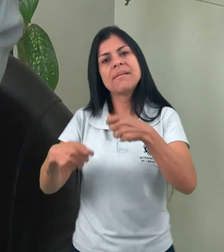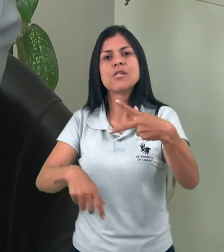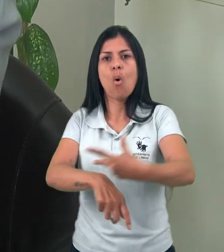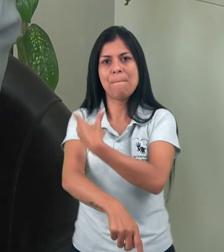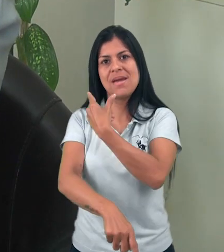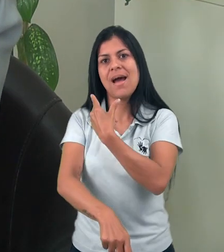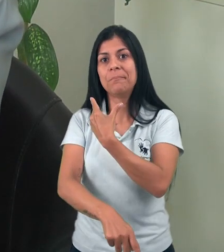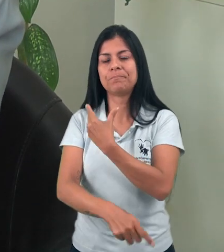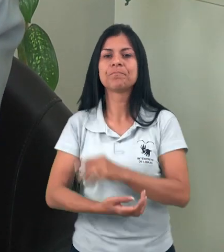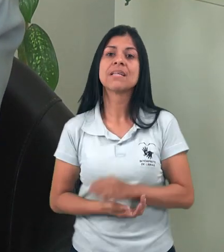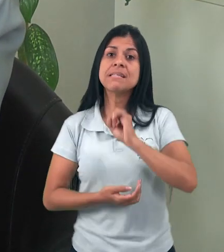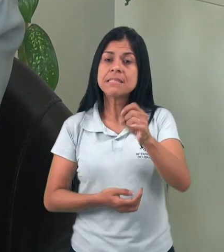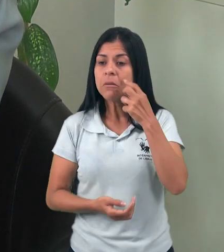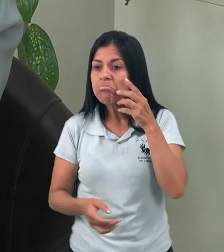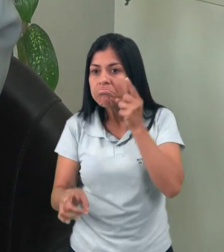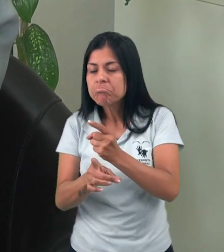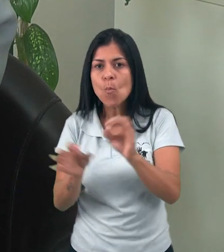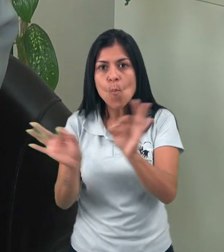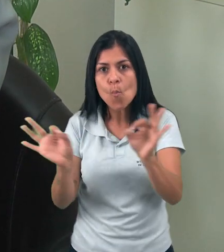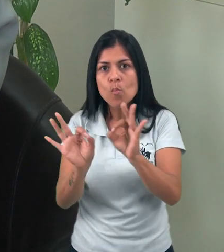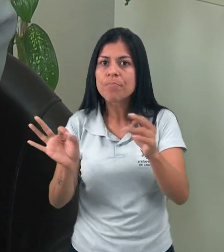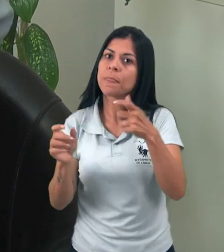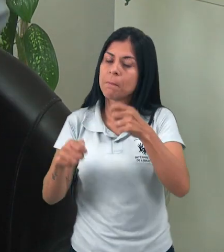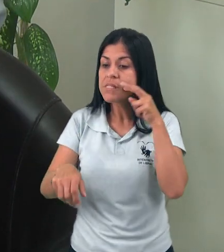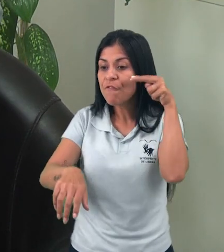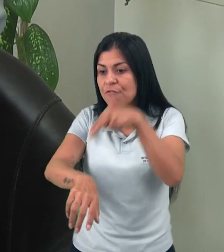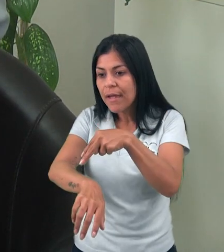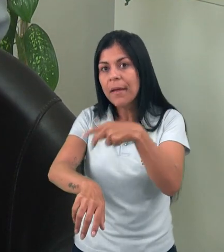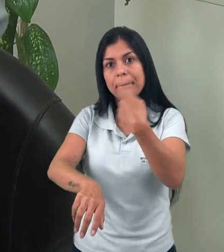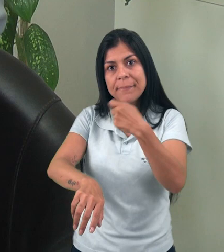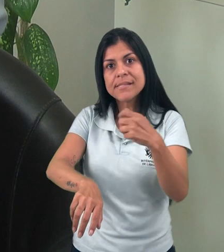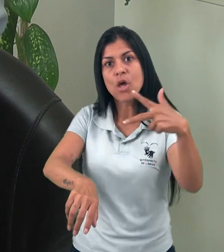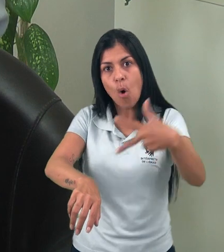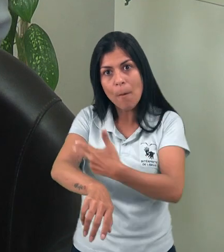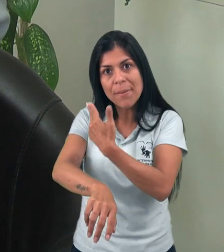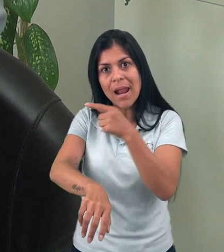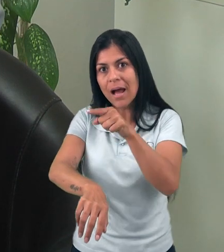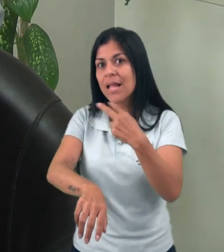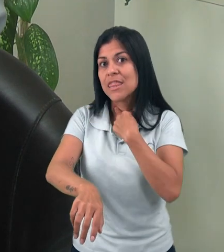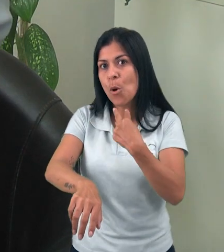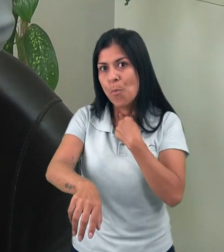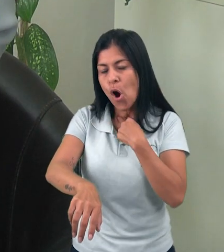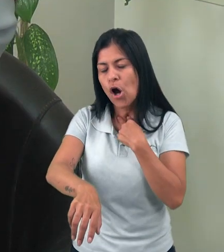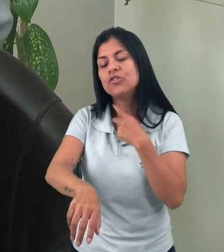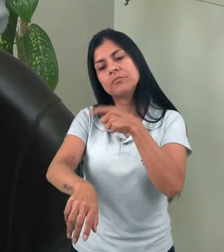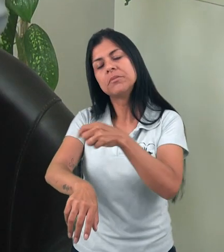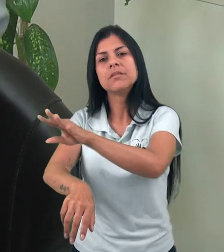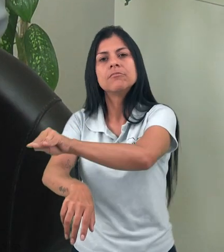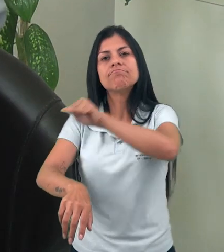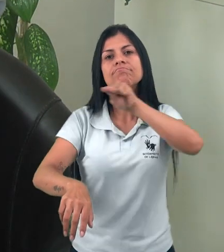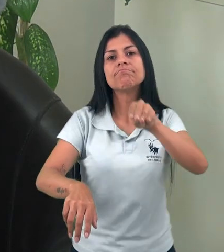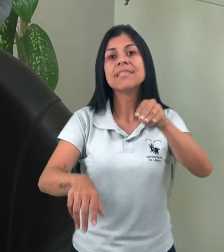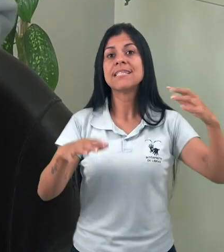condições clínicas, ele é operado. Quando não acontece isso, ele é detectado que ele precisa ser operado, mas ele não tem condições clínicas, se não for no